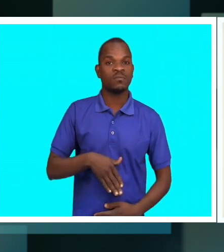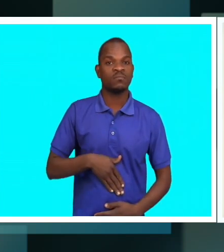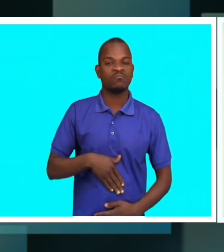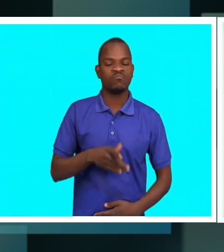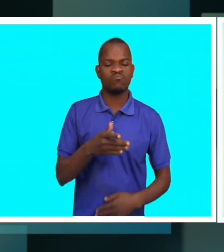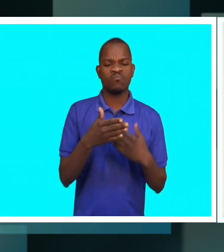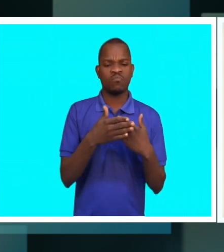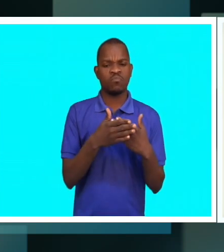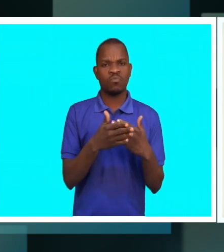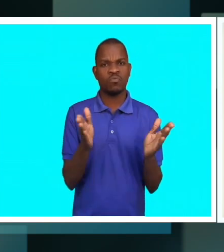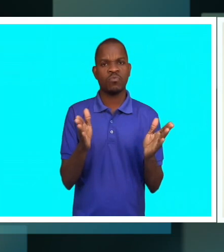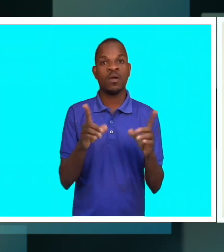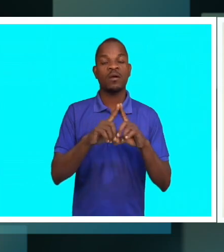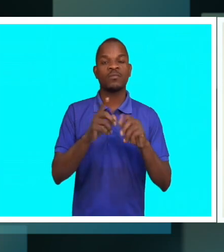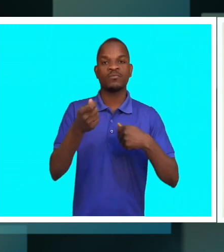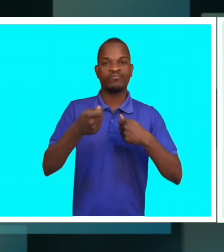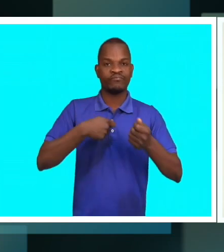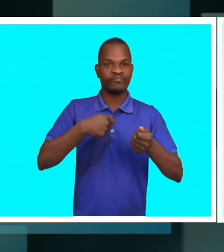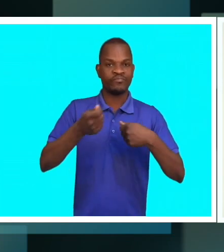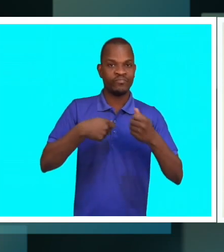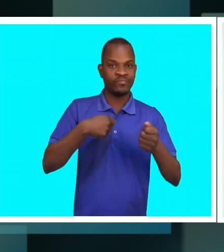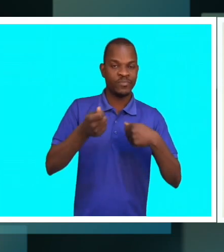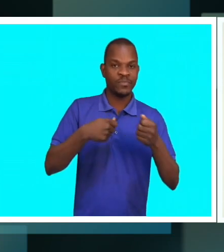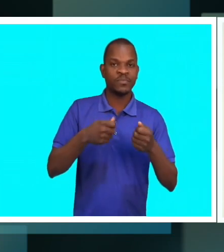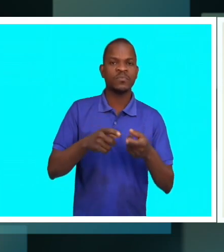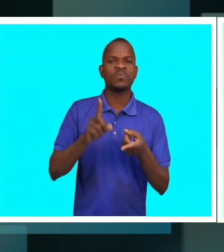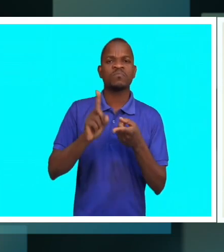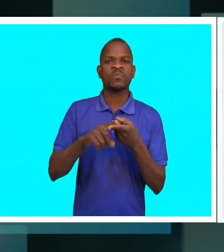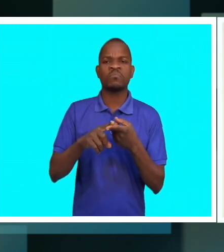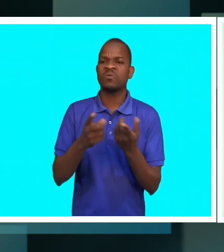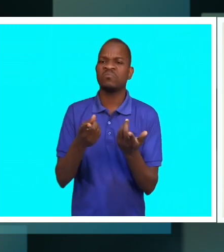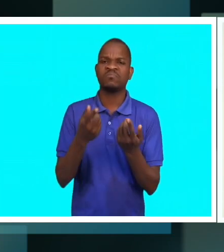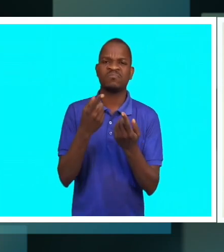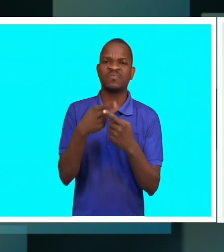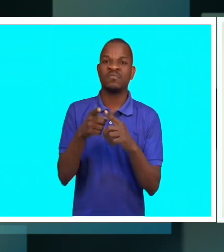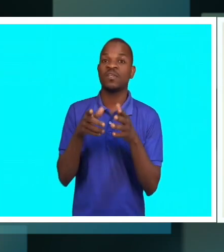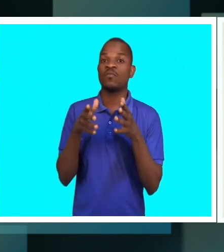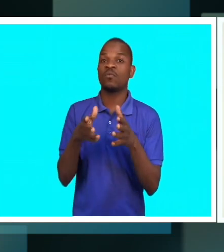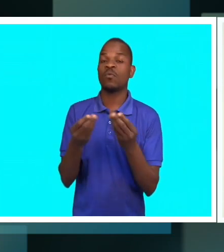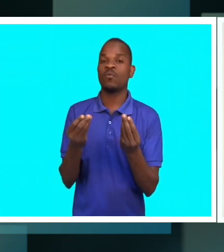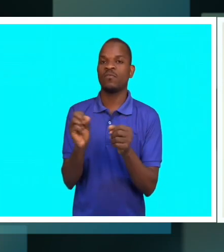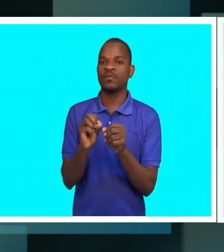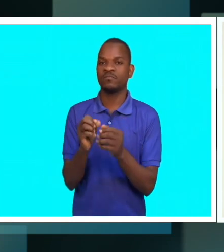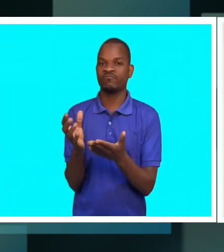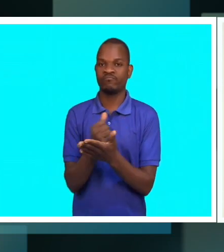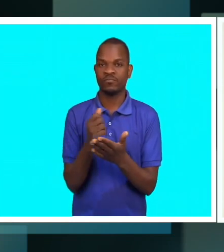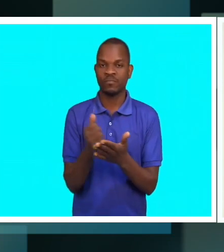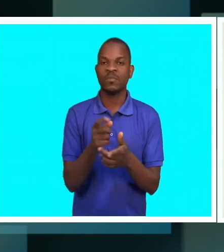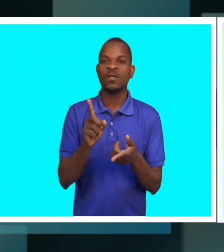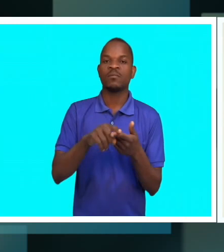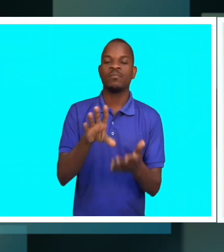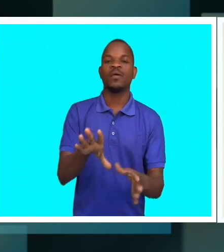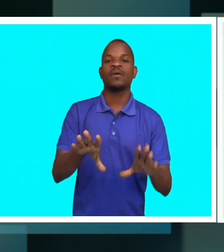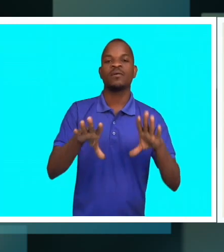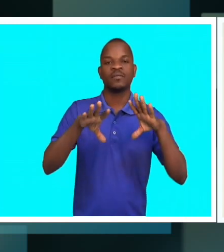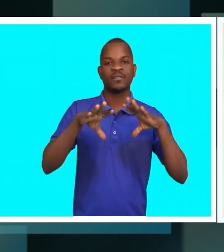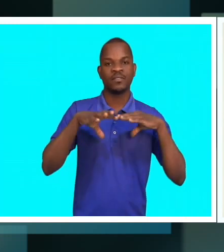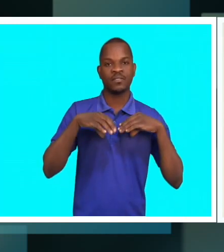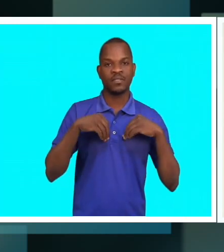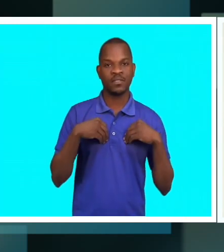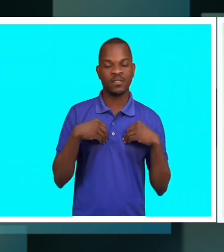está aberto ao negócio, ao empreendedorismo e aceita com